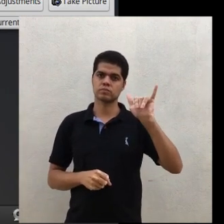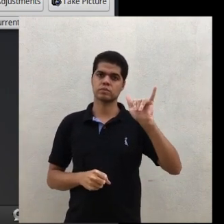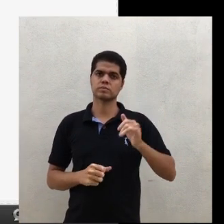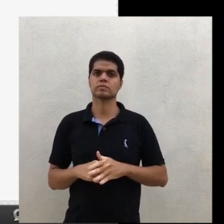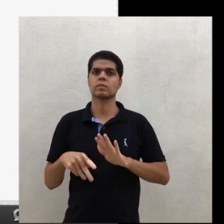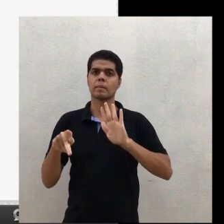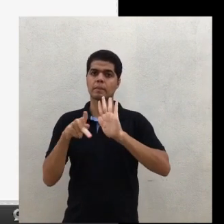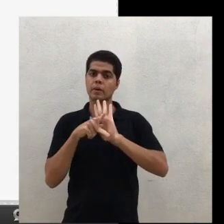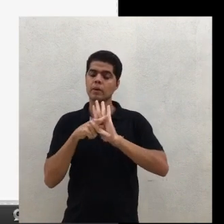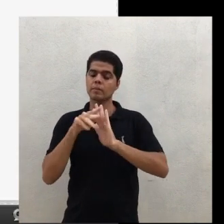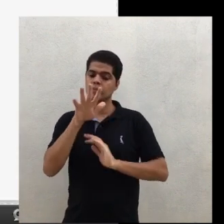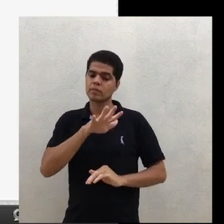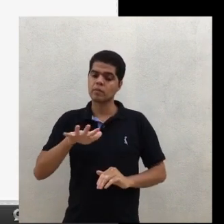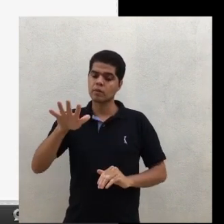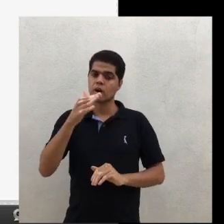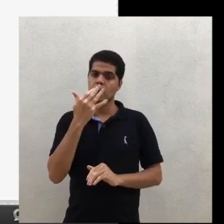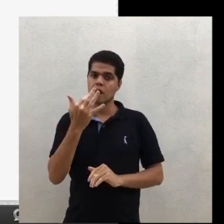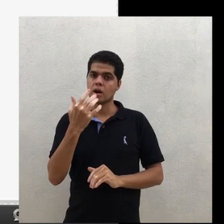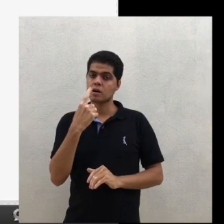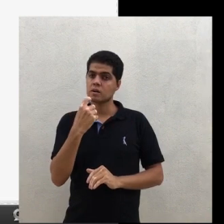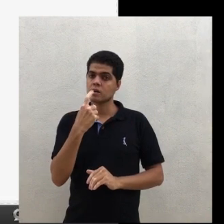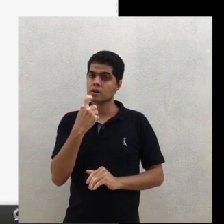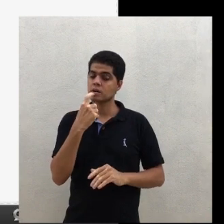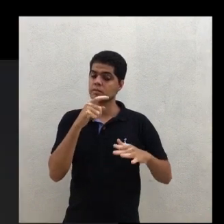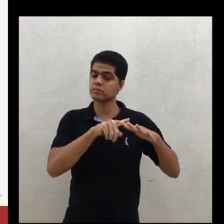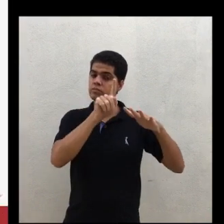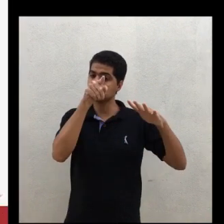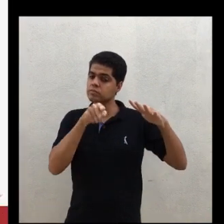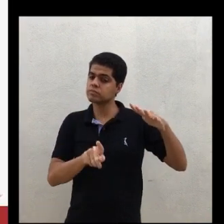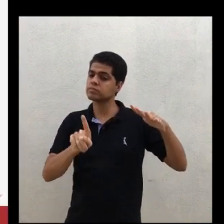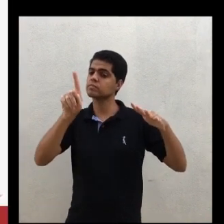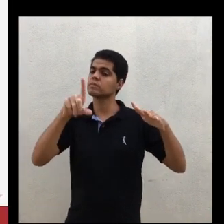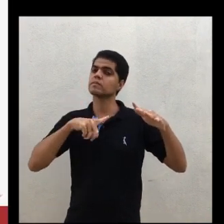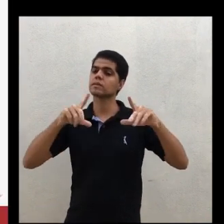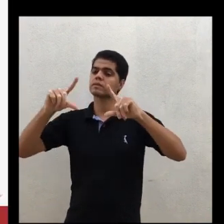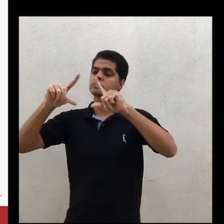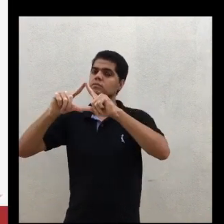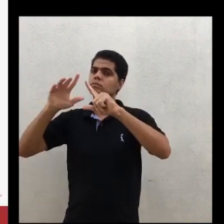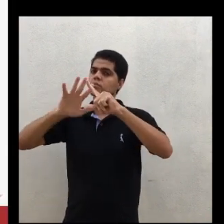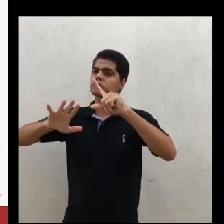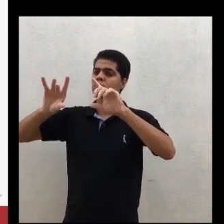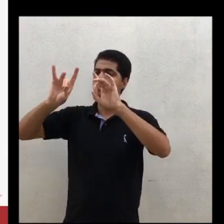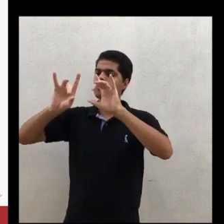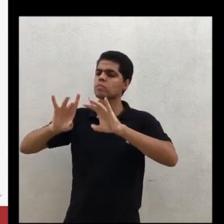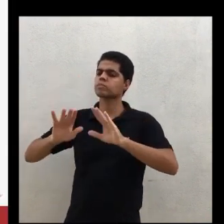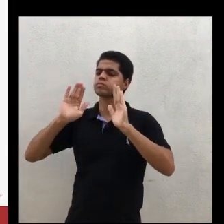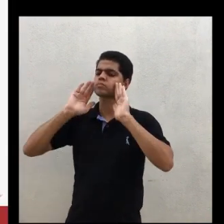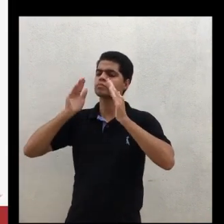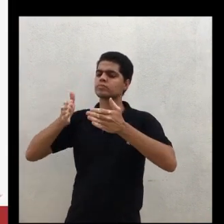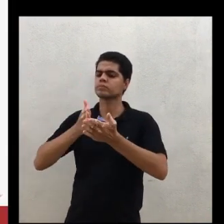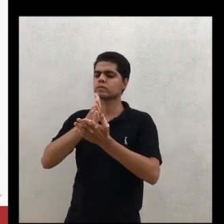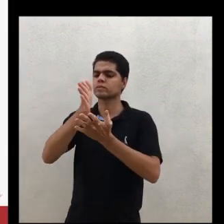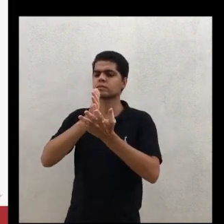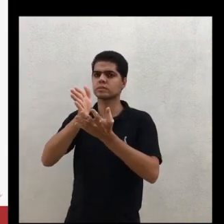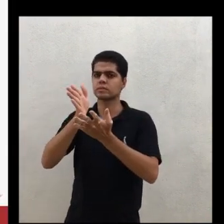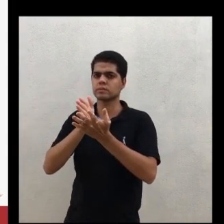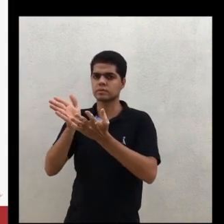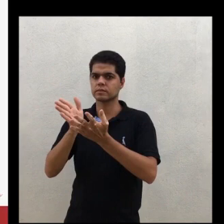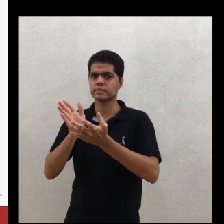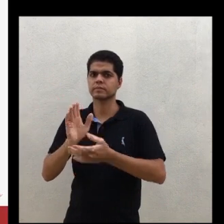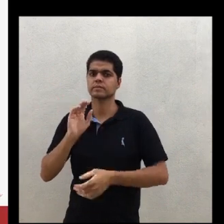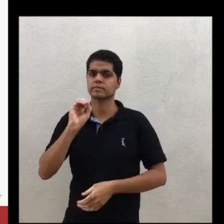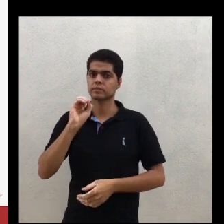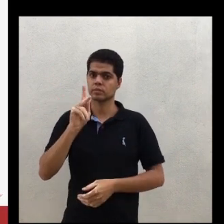que eu especifico essas coordenadas. Ok? Então, nesse JFuzzy Logic, o que eu